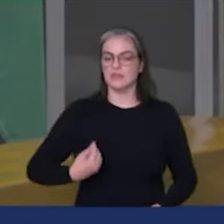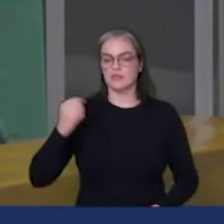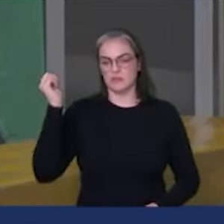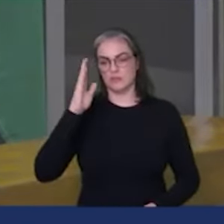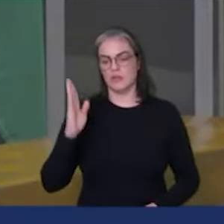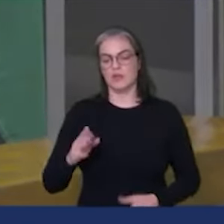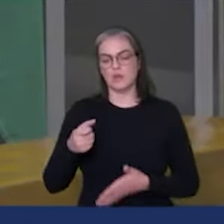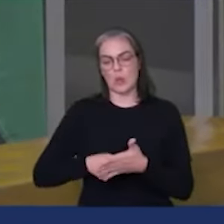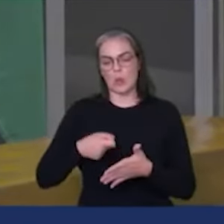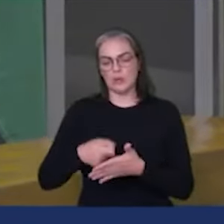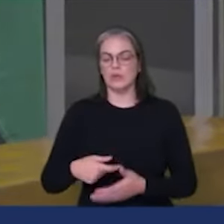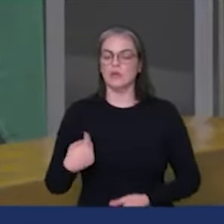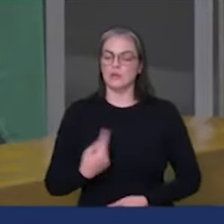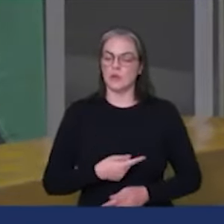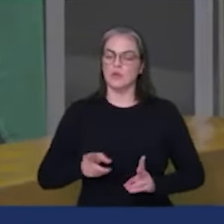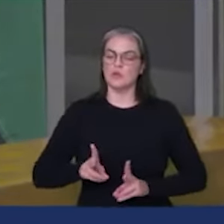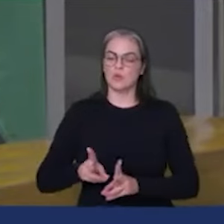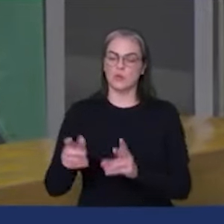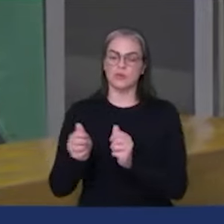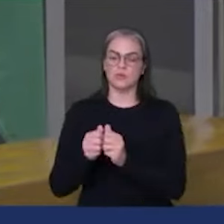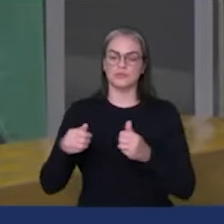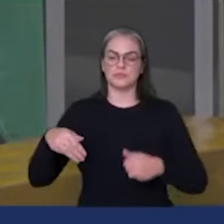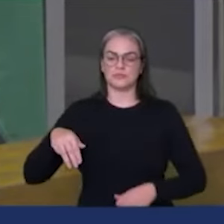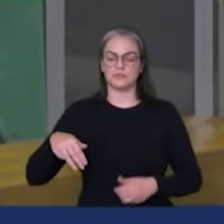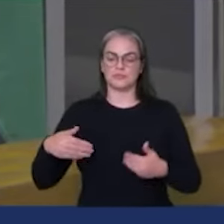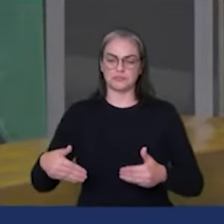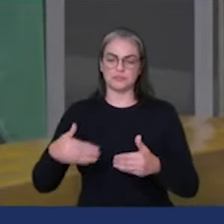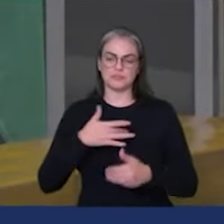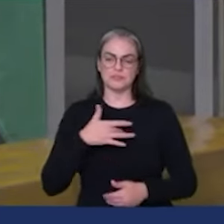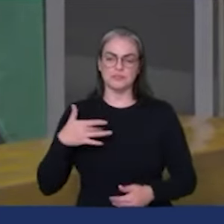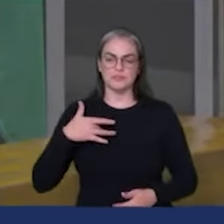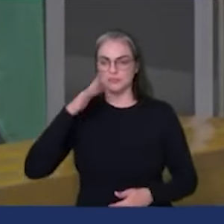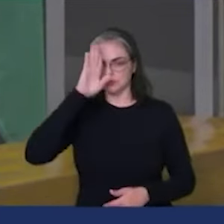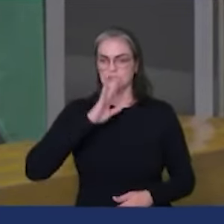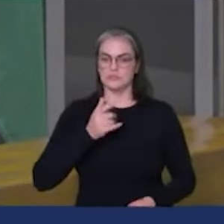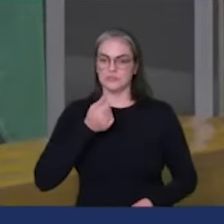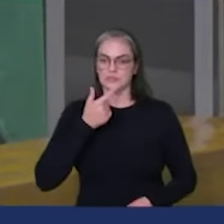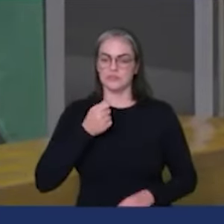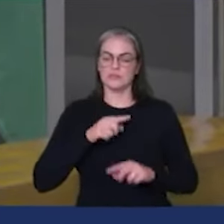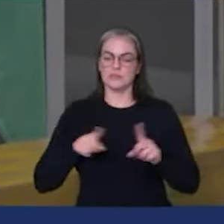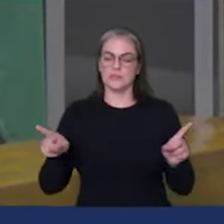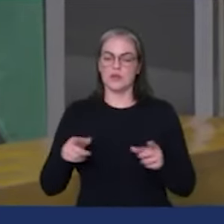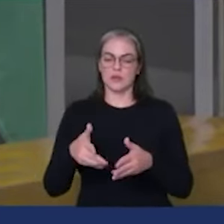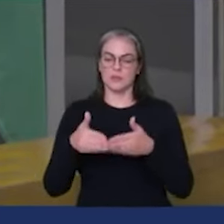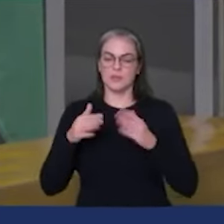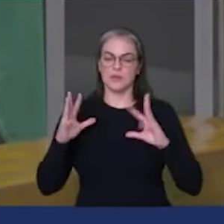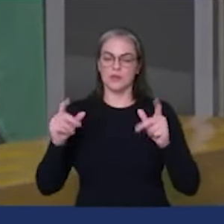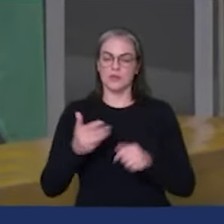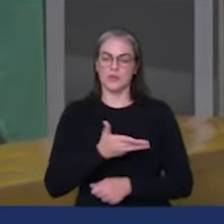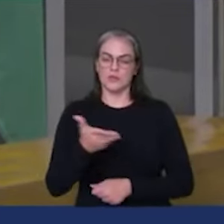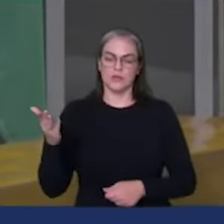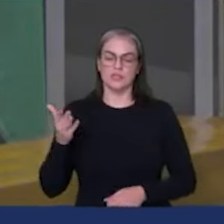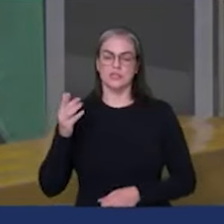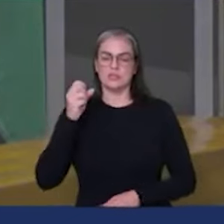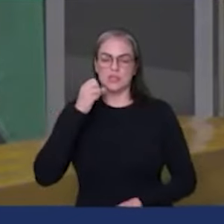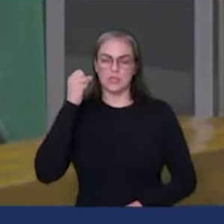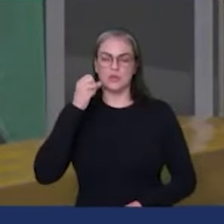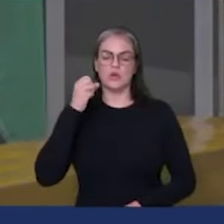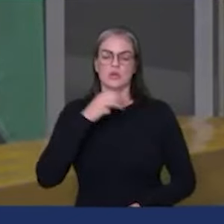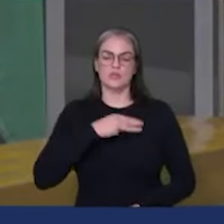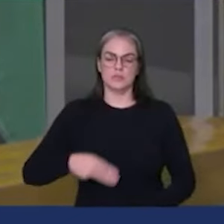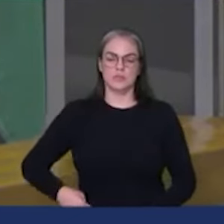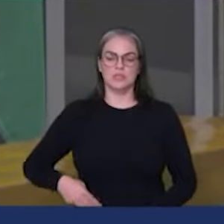Continuaremos lutando junto ao Ministério da Saúde pelos medicamentos gratuitos, porém rogo aos senhores deputados, senadores e ministros, ajudem a